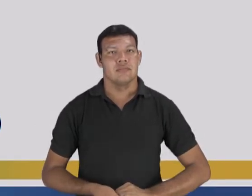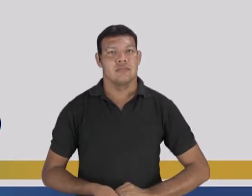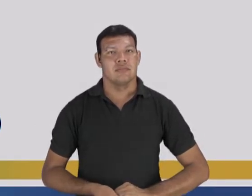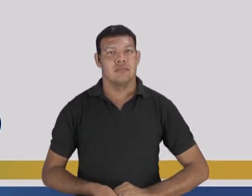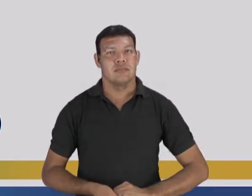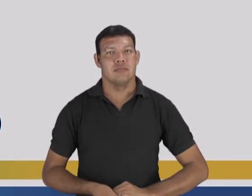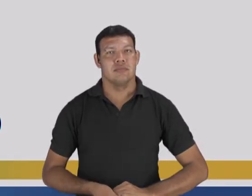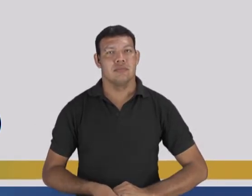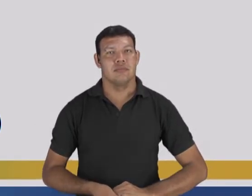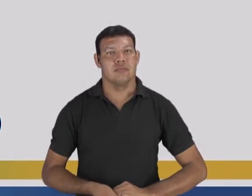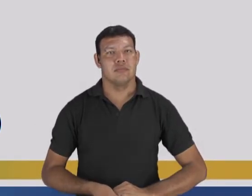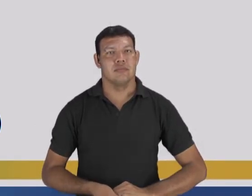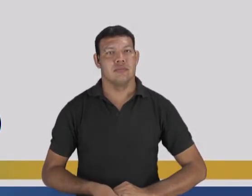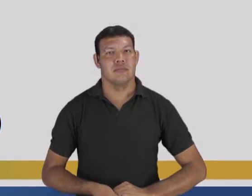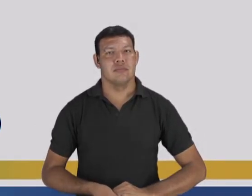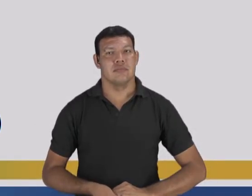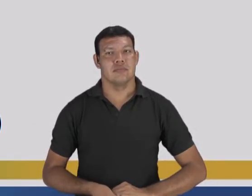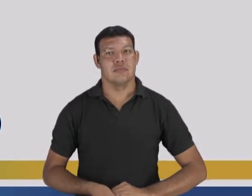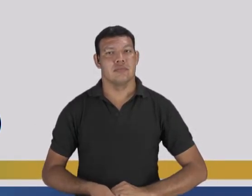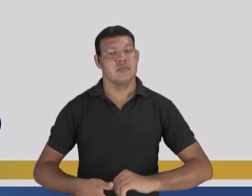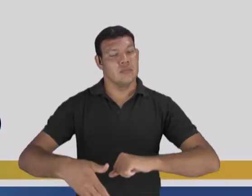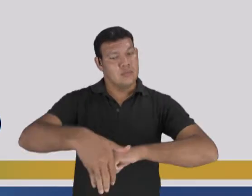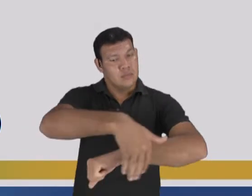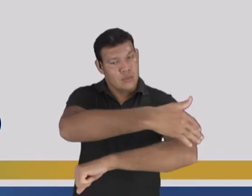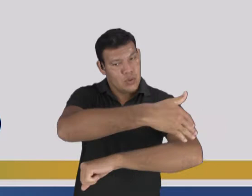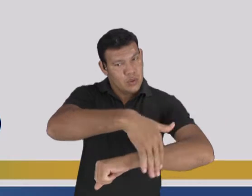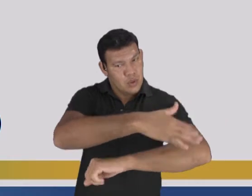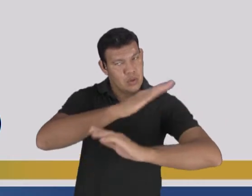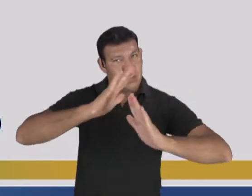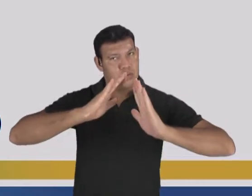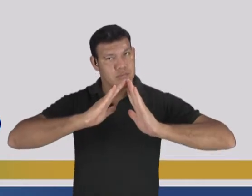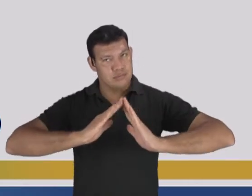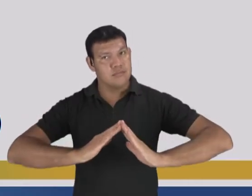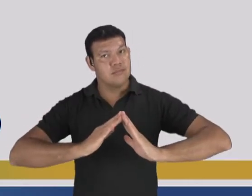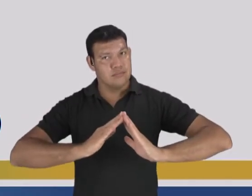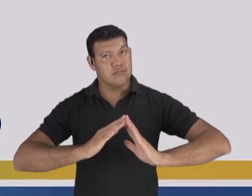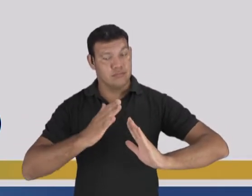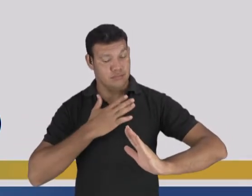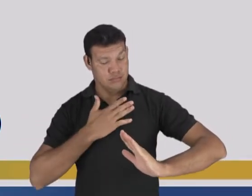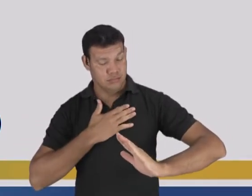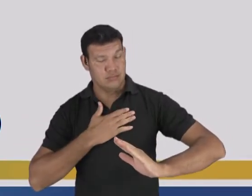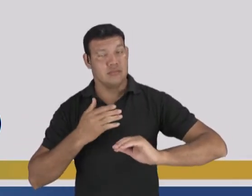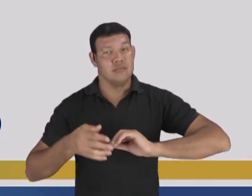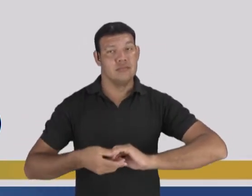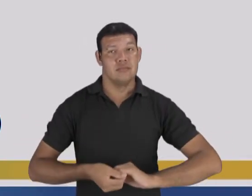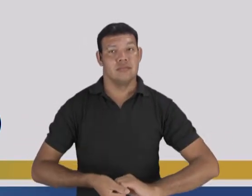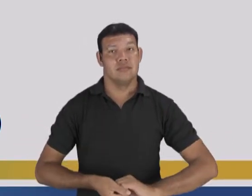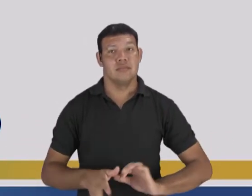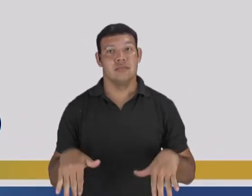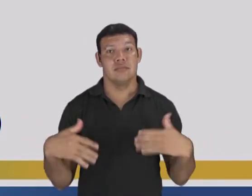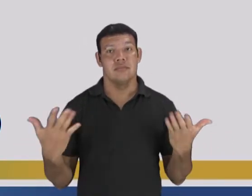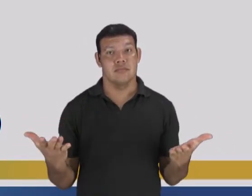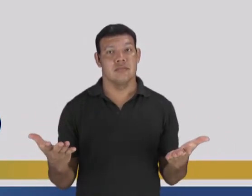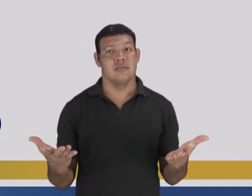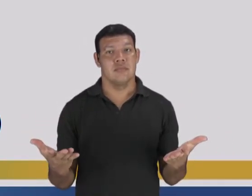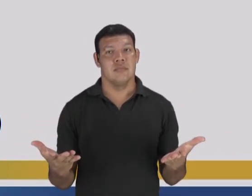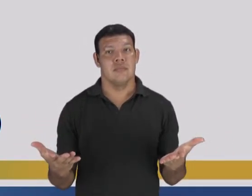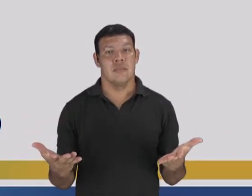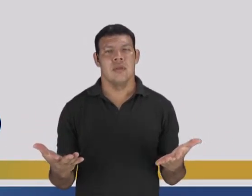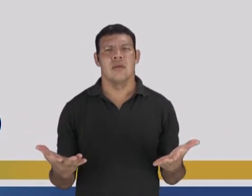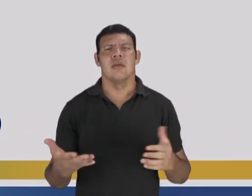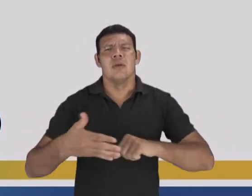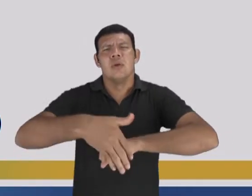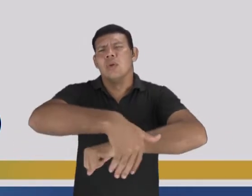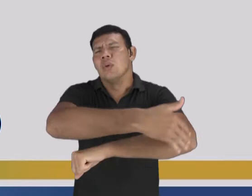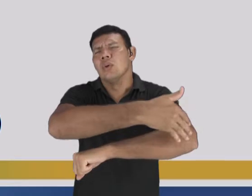ubicado, é o endereço onde eu vivo, tá? Então, eu utilizo, onde